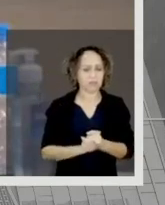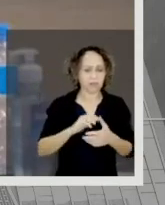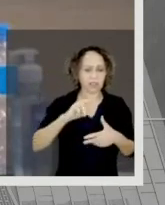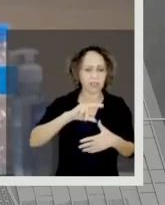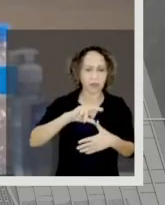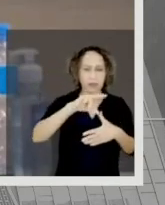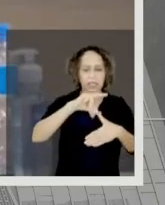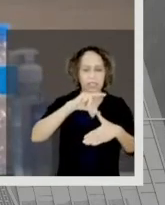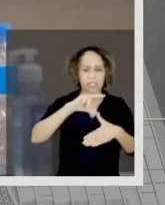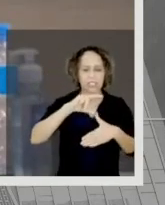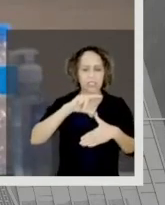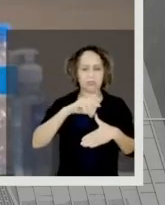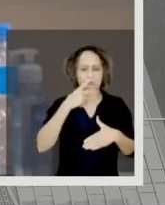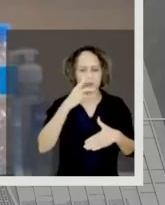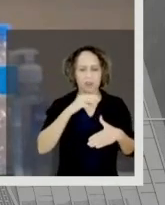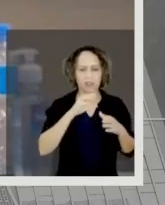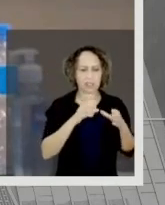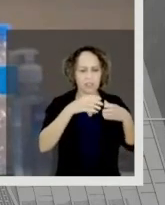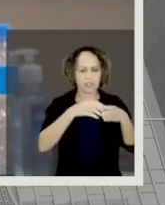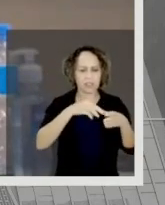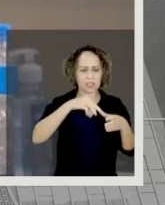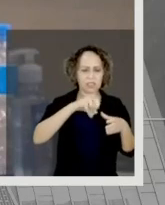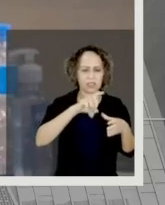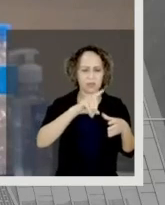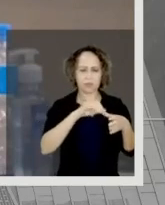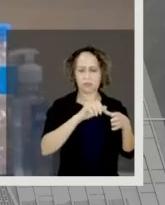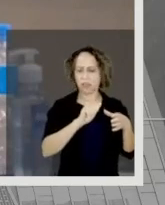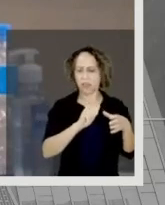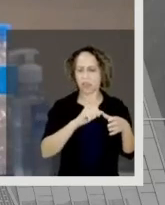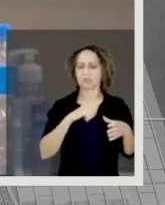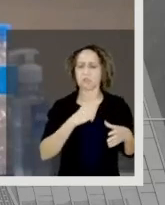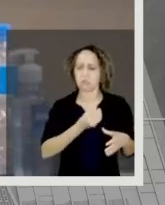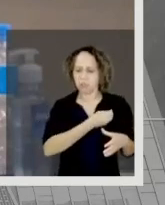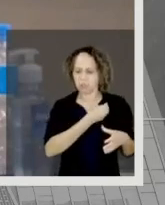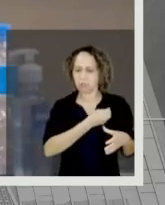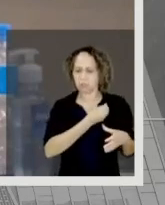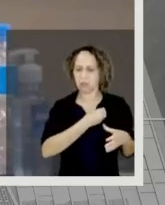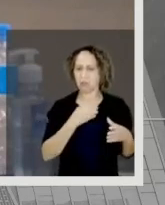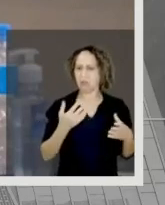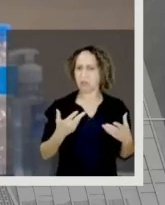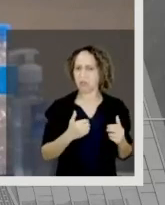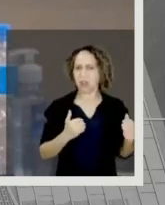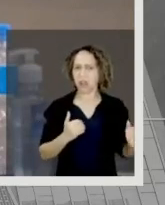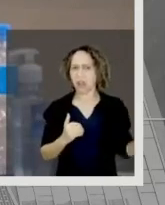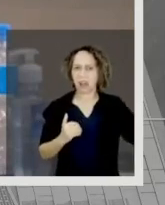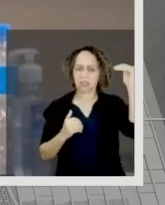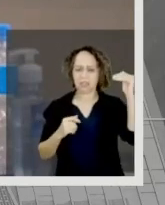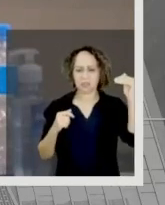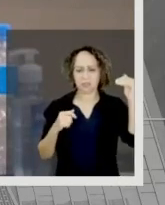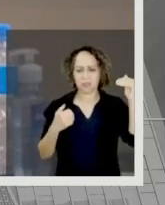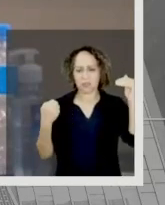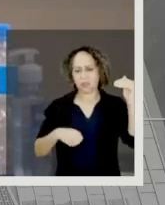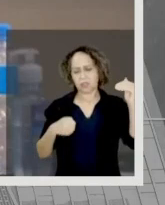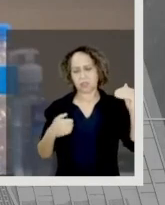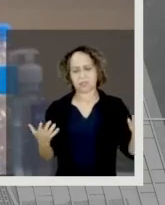eventualmente, o fisiologismo proposto e colocado e exercido por Lula em seu governo governo, os mensalões, os petrolões,